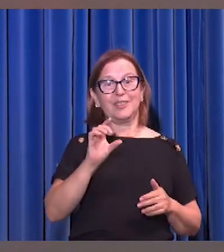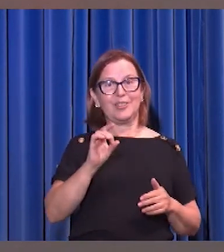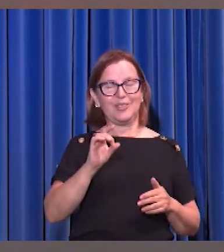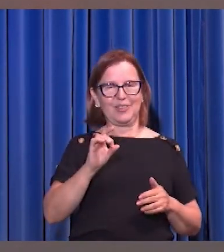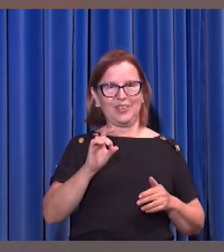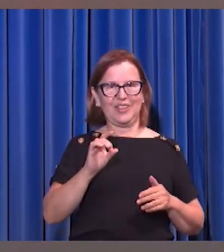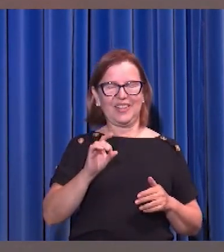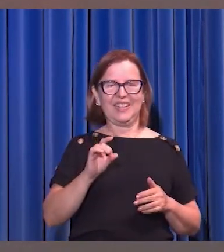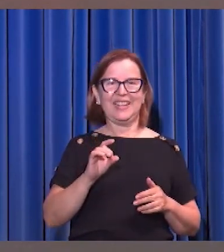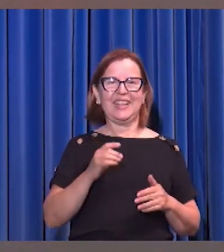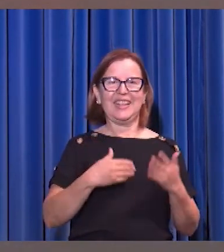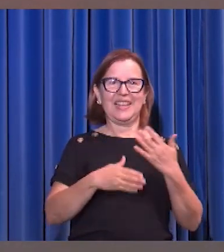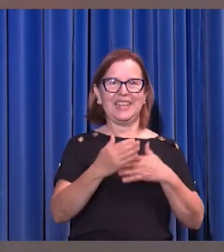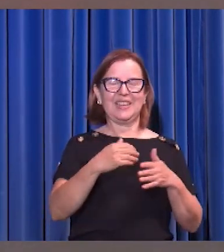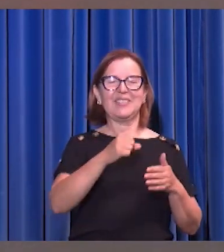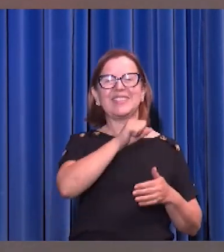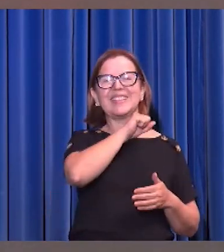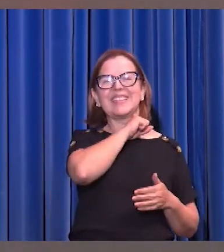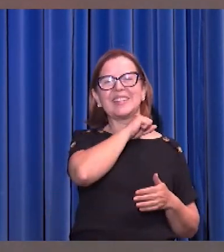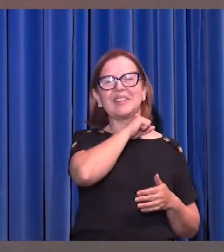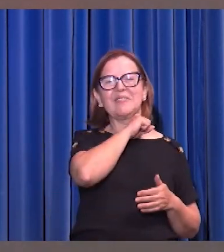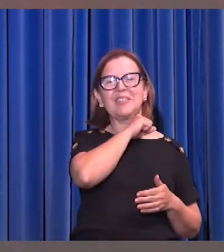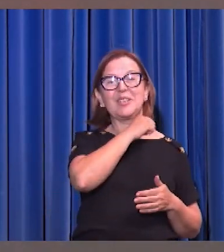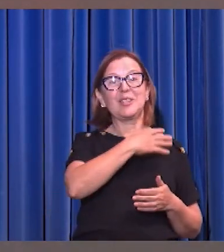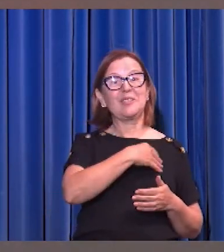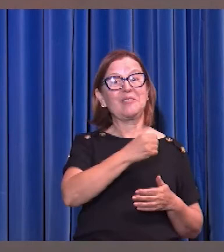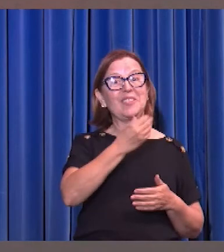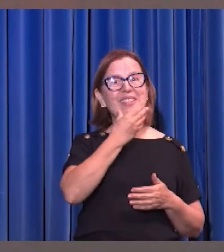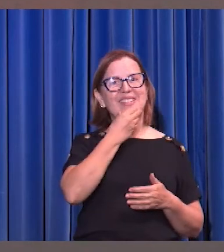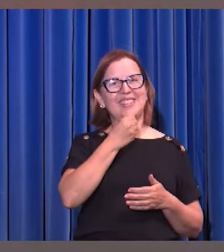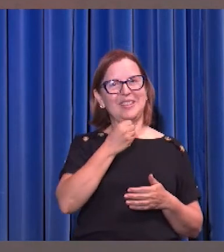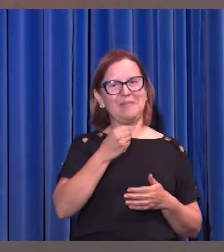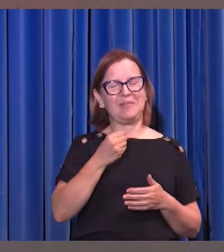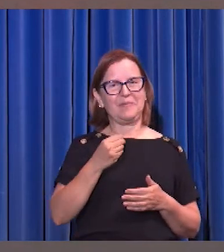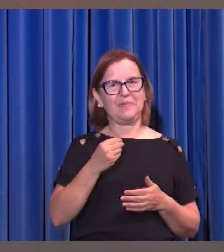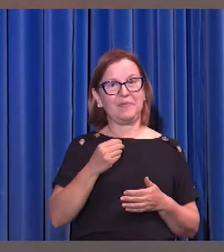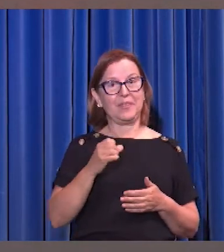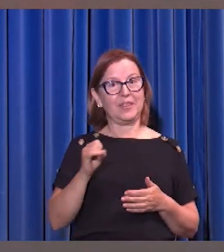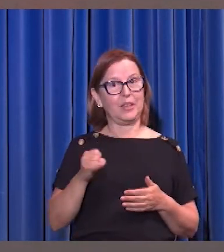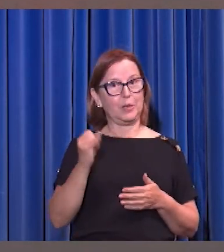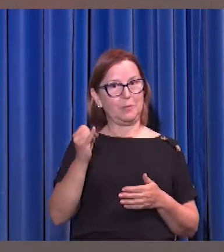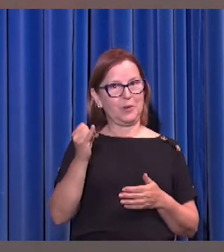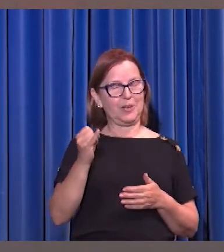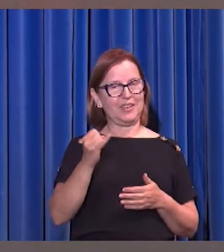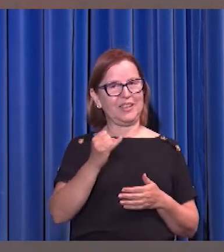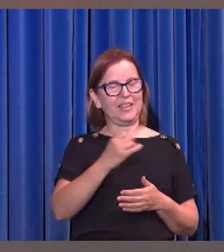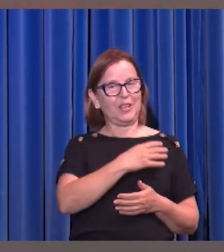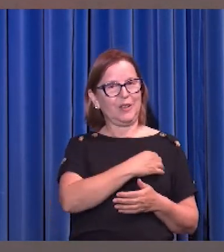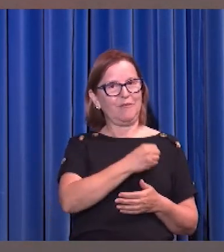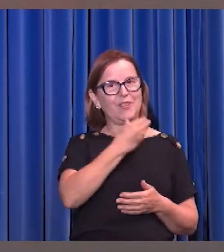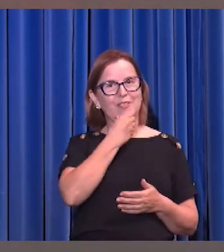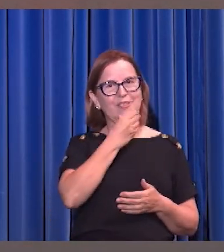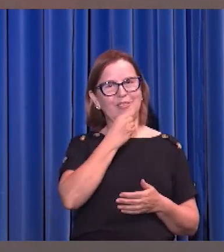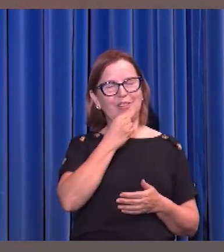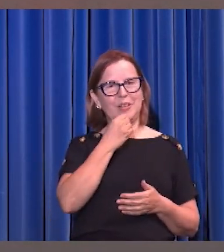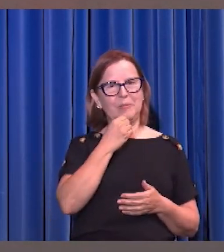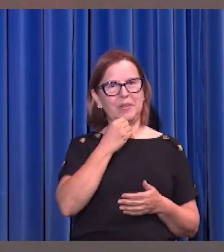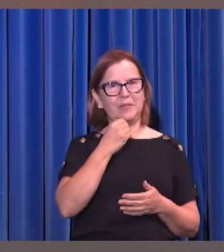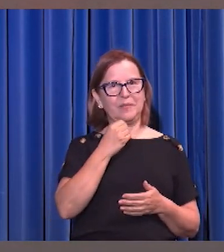do sacrifício do Filho do Homem. Assim importa que o Filho do Homem